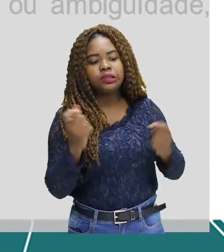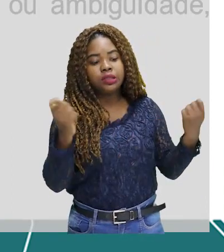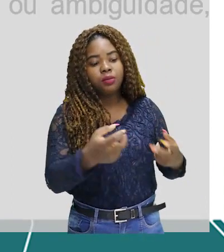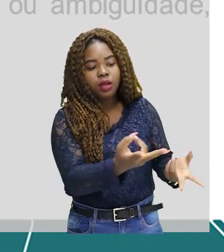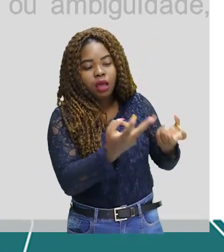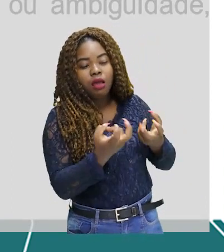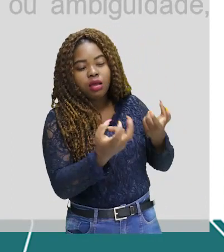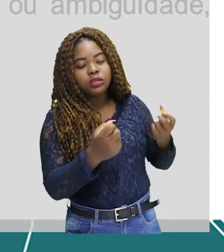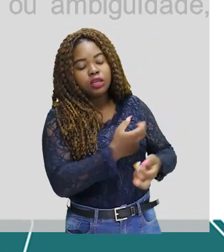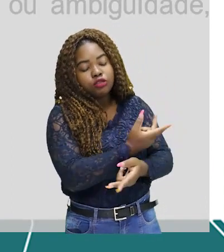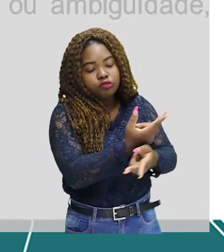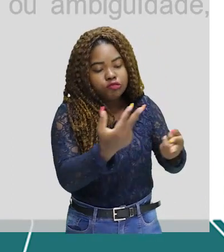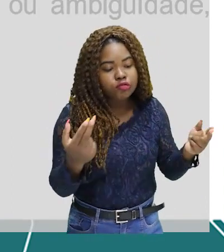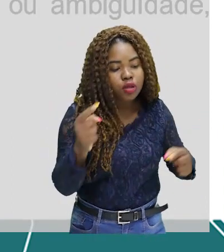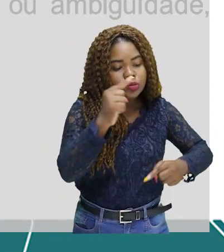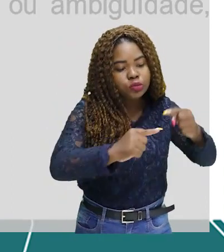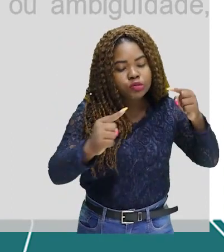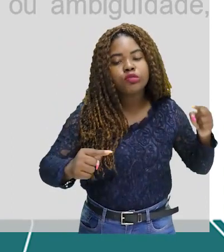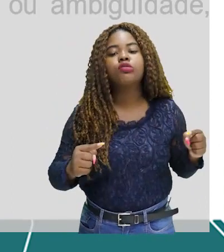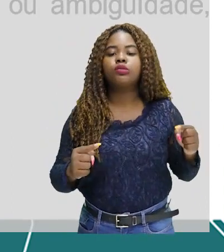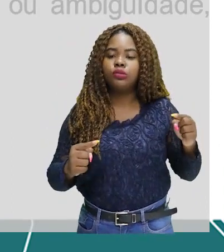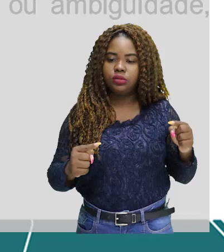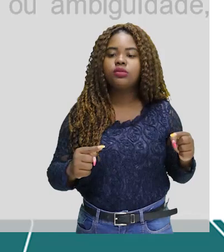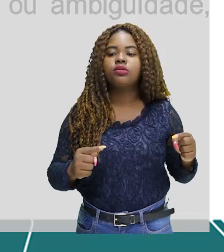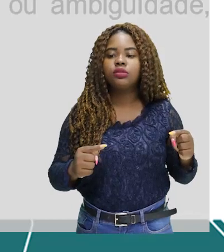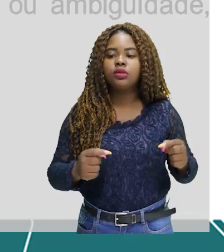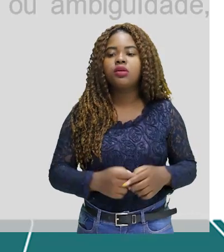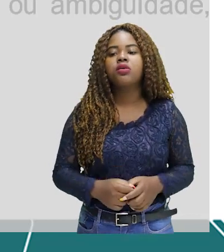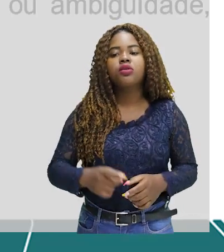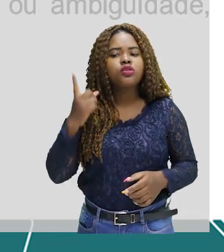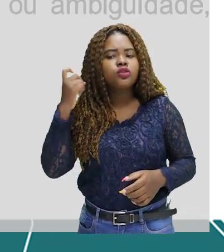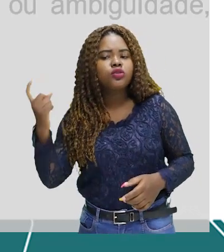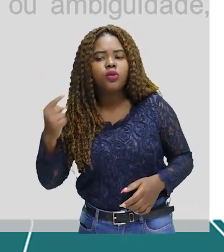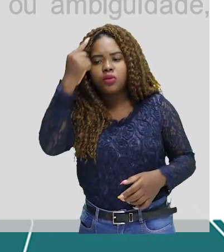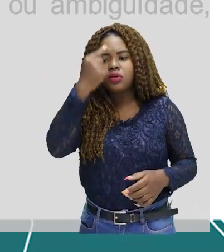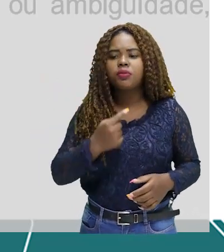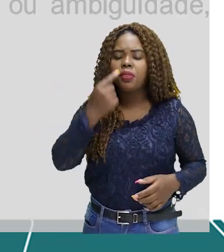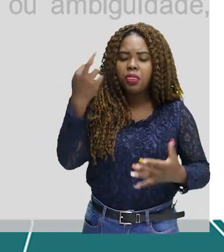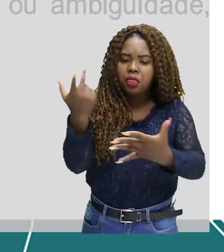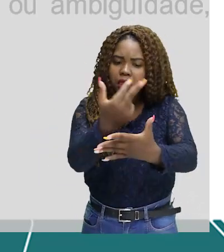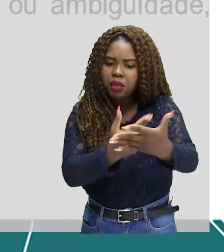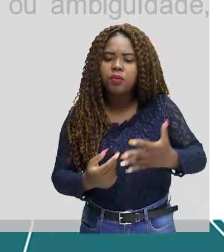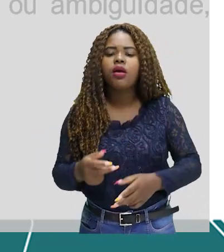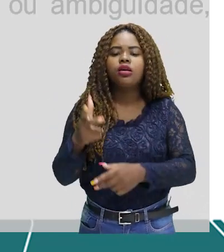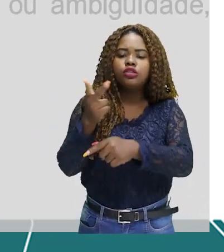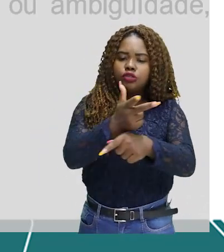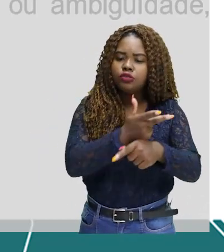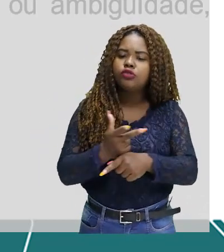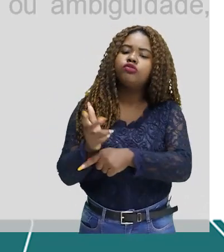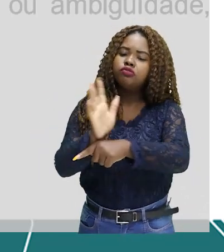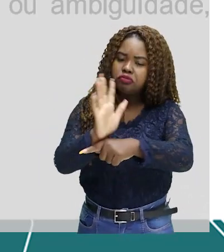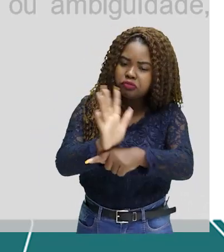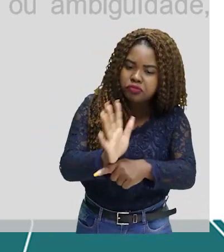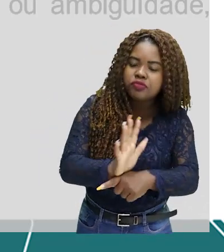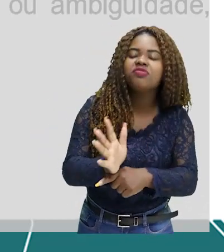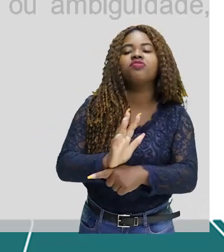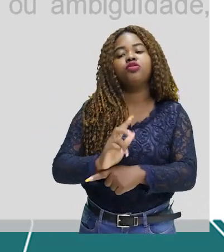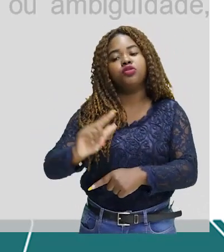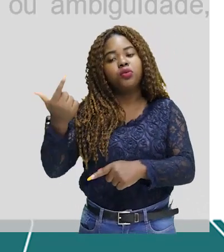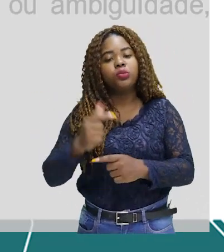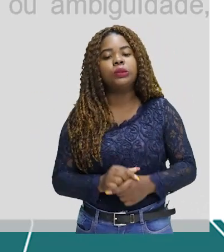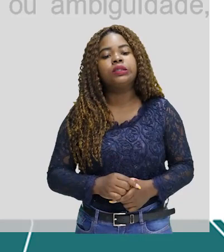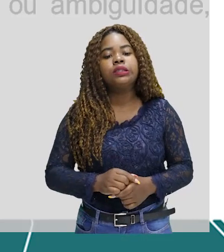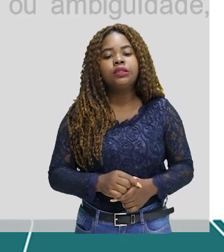verbais, não verbais, som, imagem, vídeo, animação e outros. As redes sociais possuem linguagem